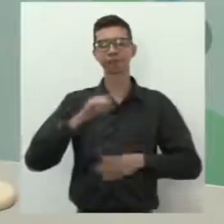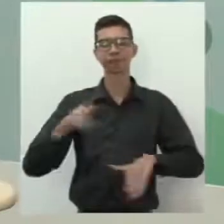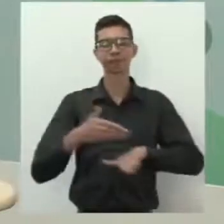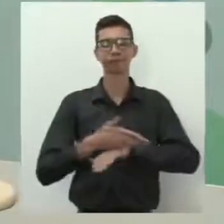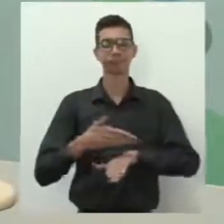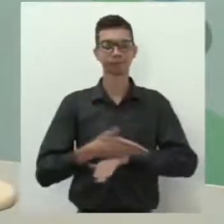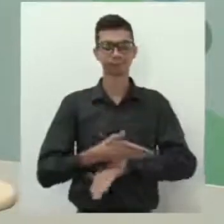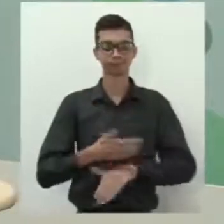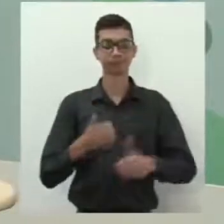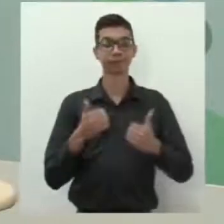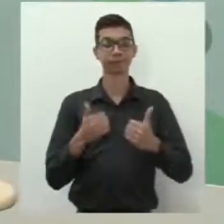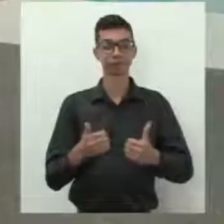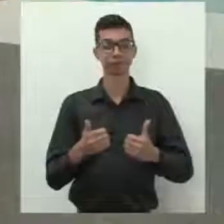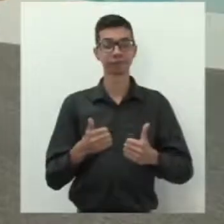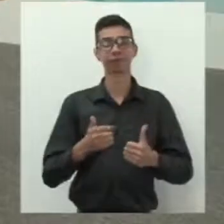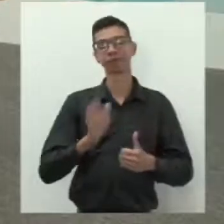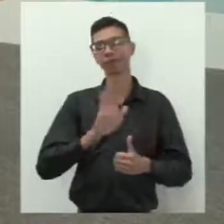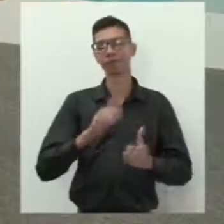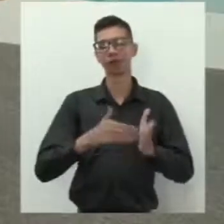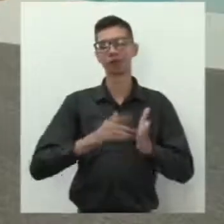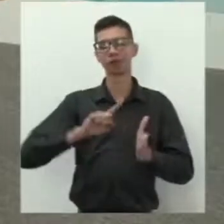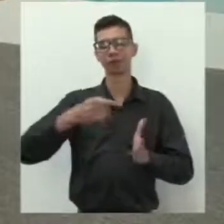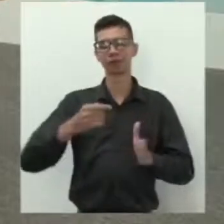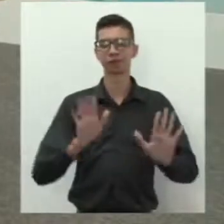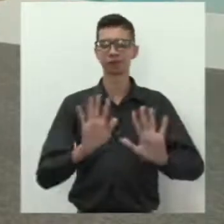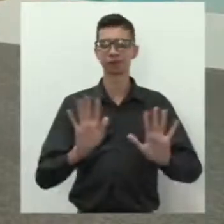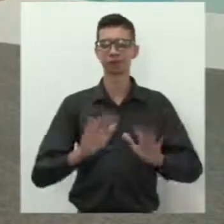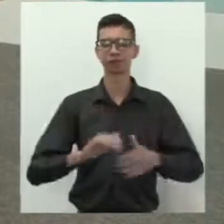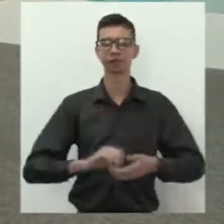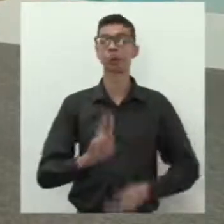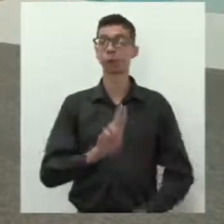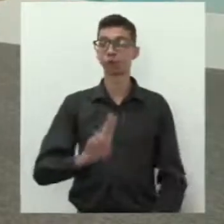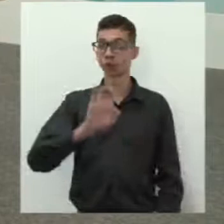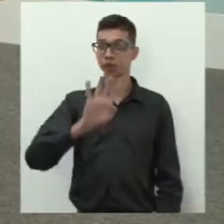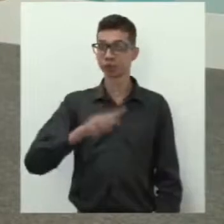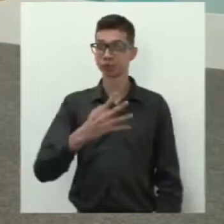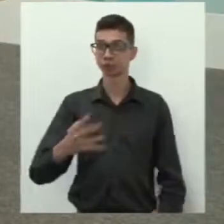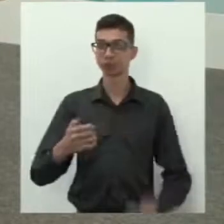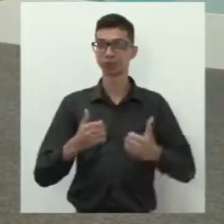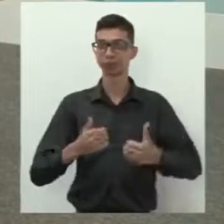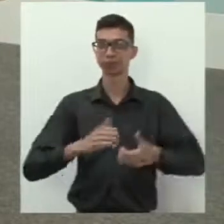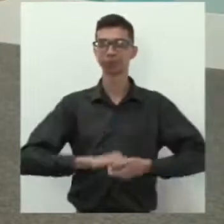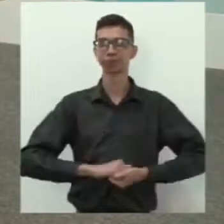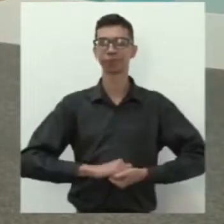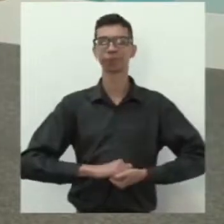bom, pessoal? Até mais. Até, gente. Vamos usar o Excel, hein?